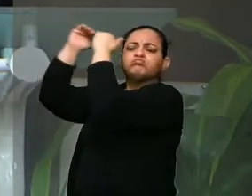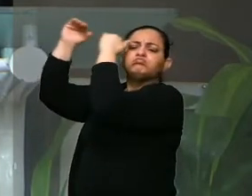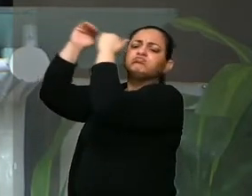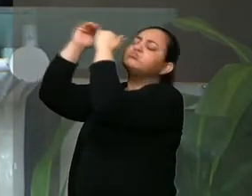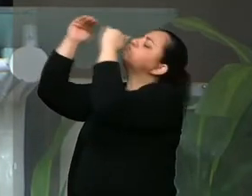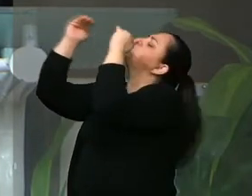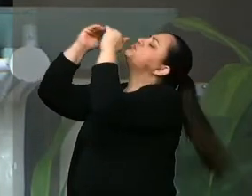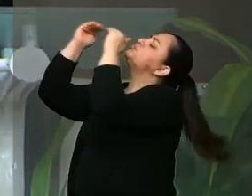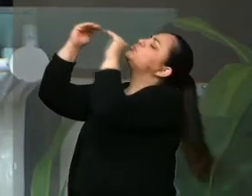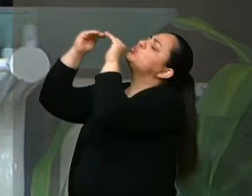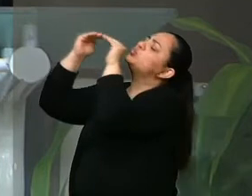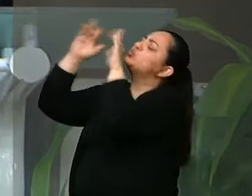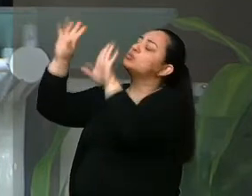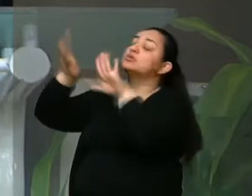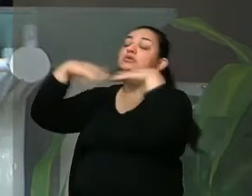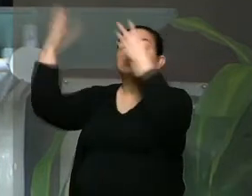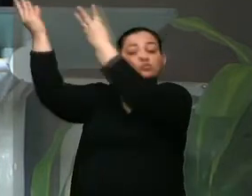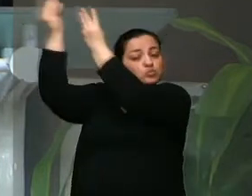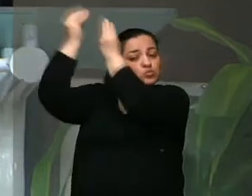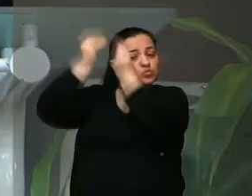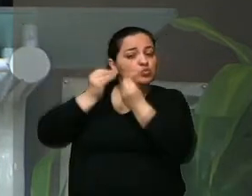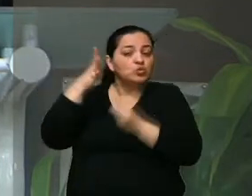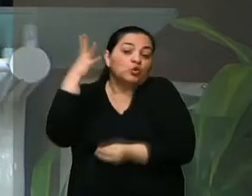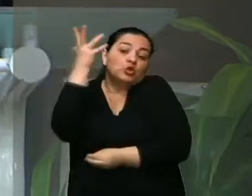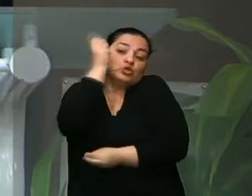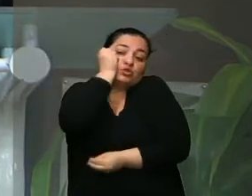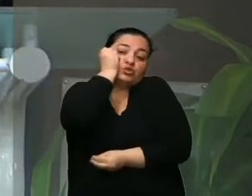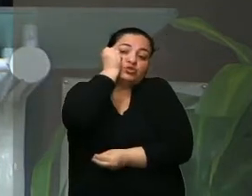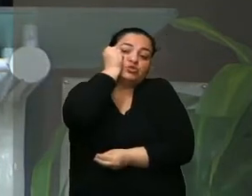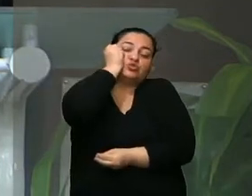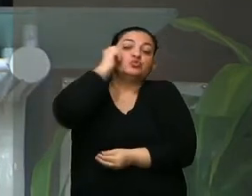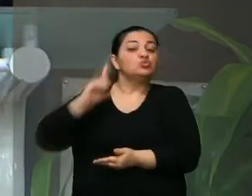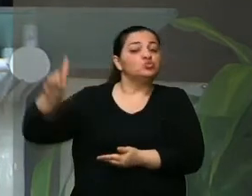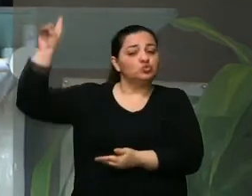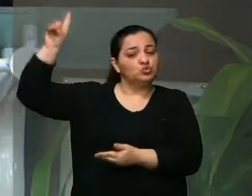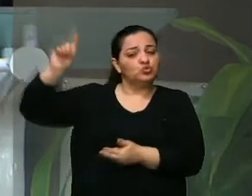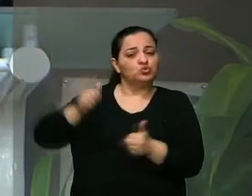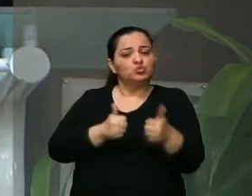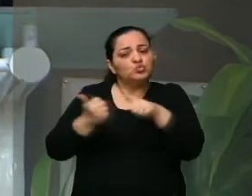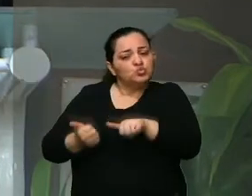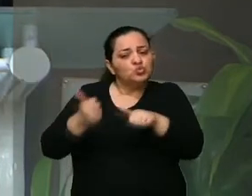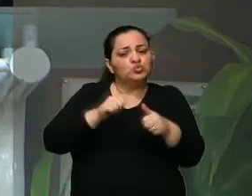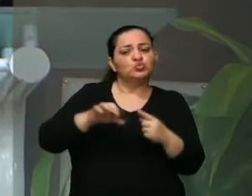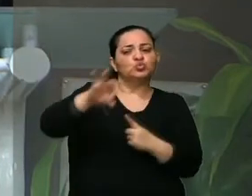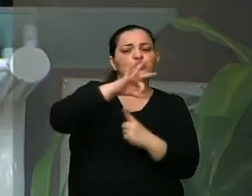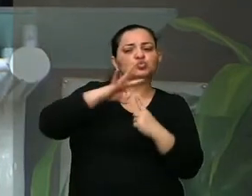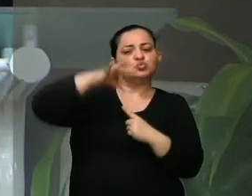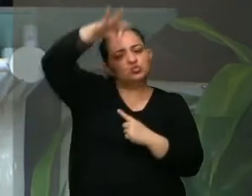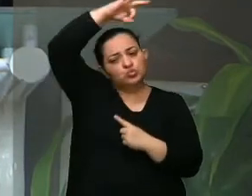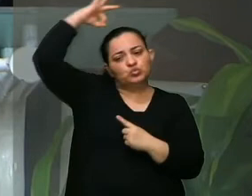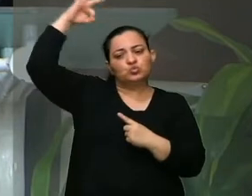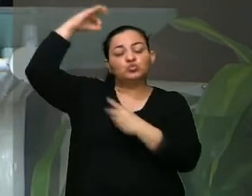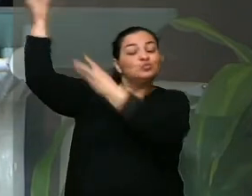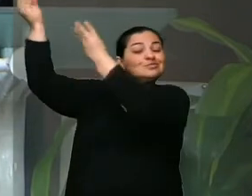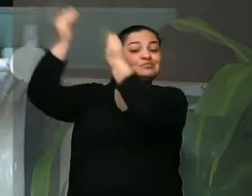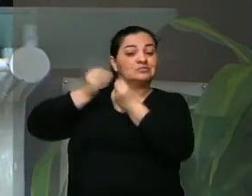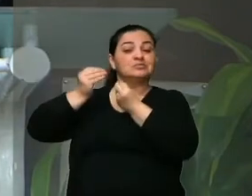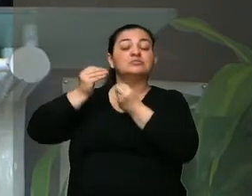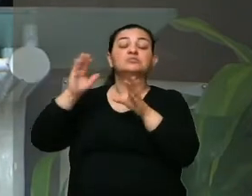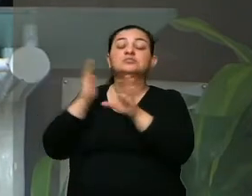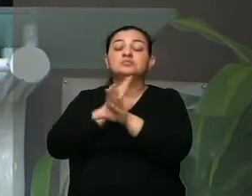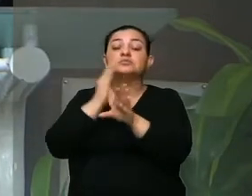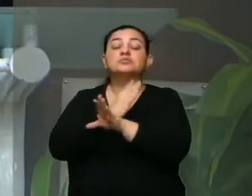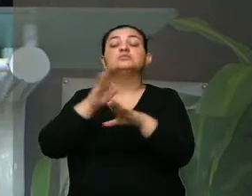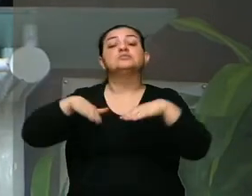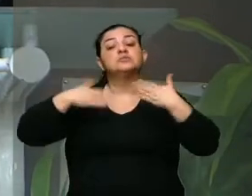palavra aí você receberá adoção o batismo do espírito santo penhor e aí você